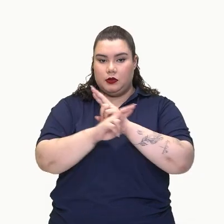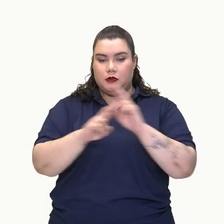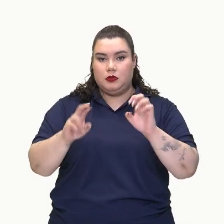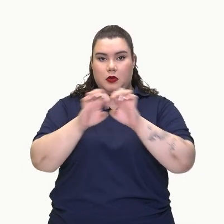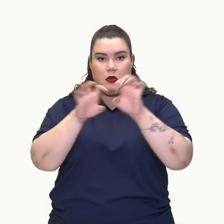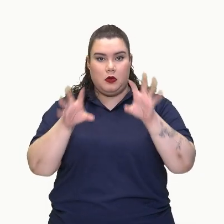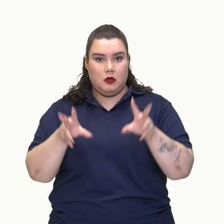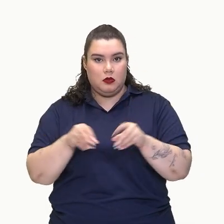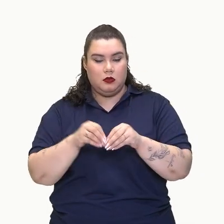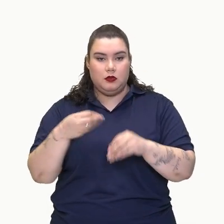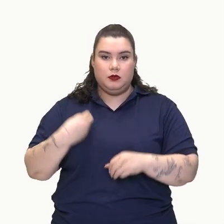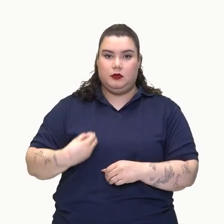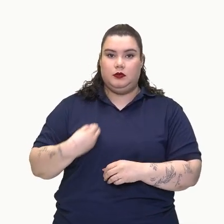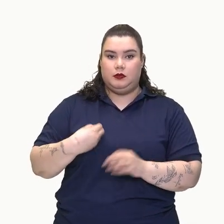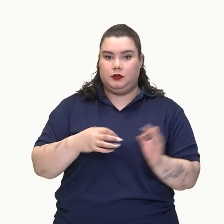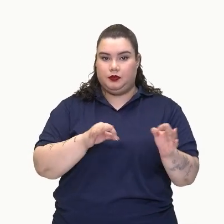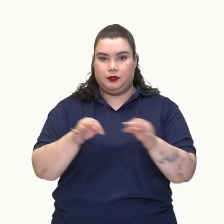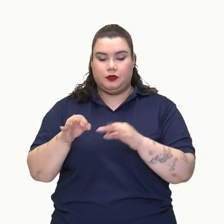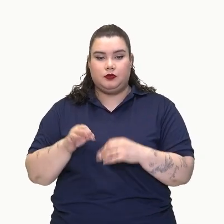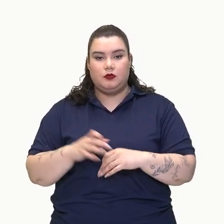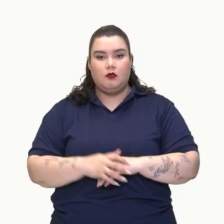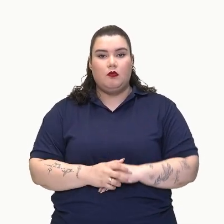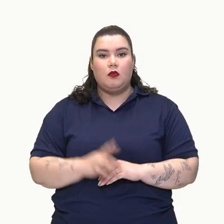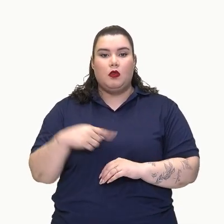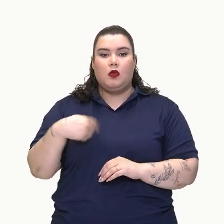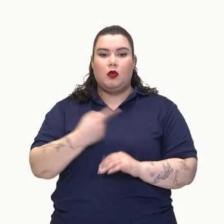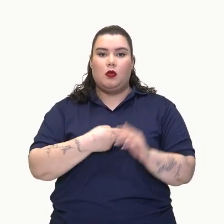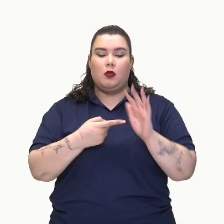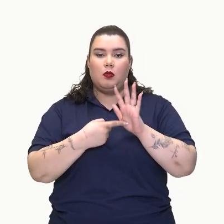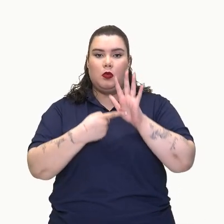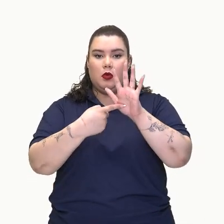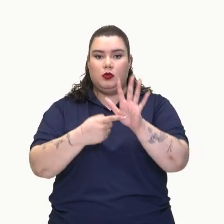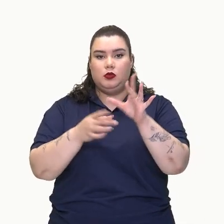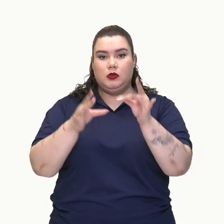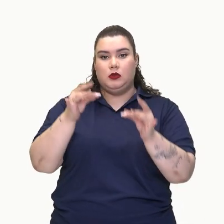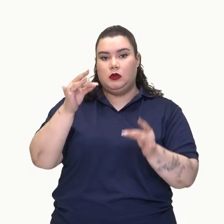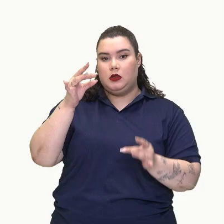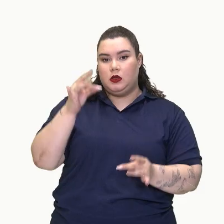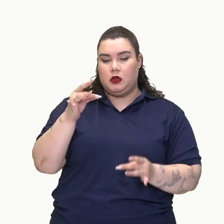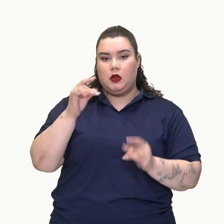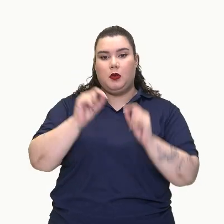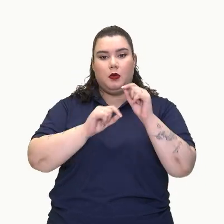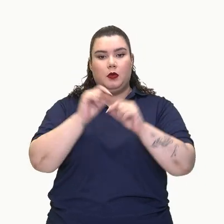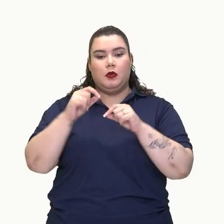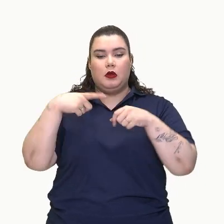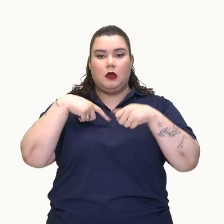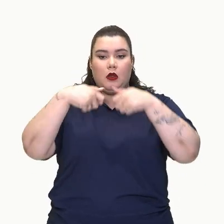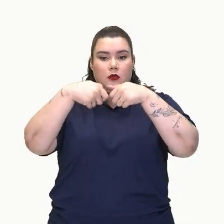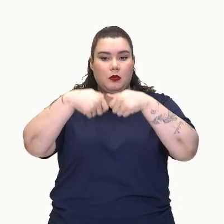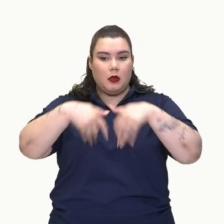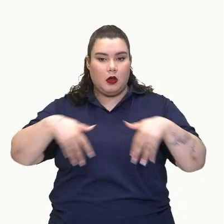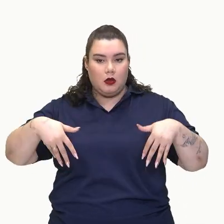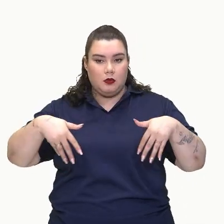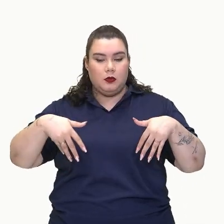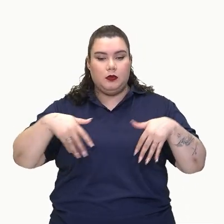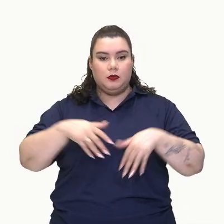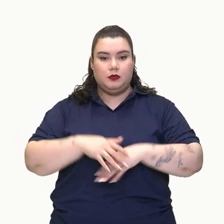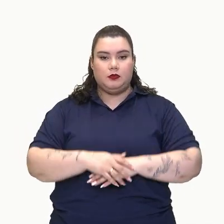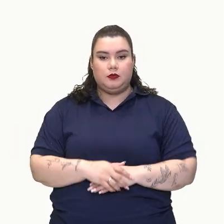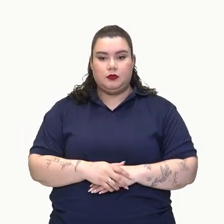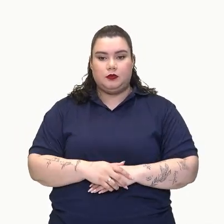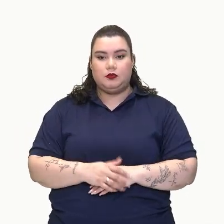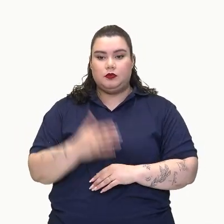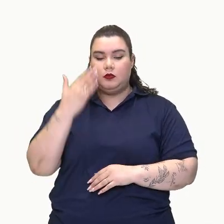ecológicas que existem. E aí a gente vai mostrar de uma forma detalhada cada tipo de relação ecológica, né? Então, a